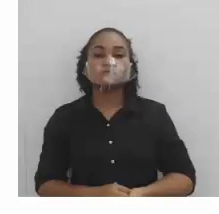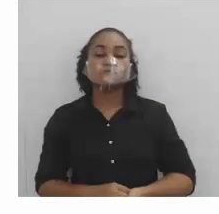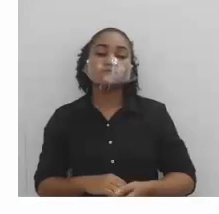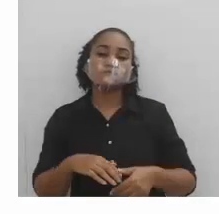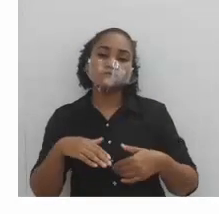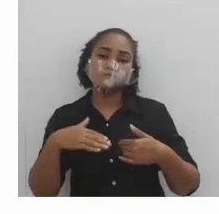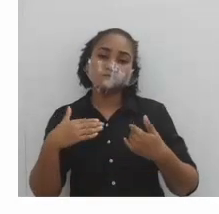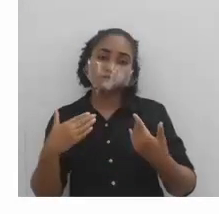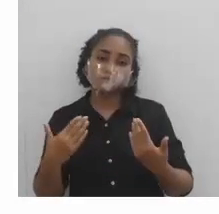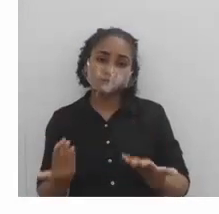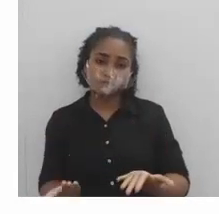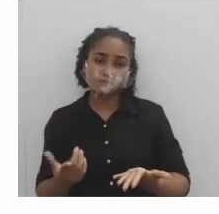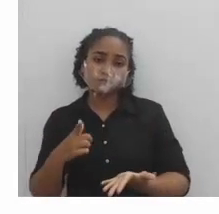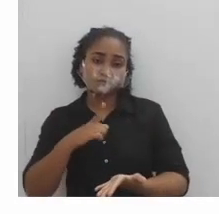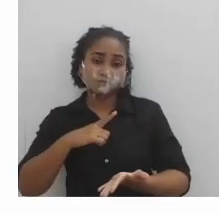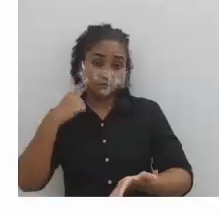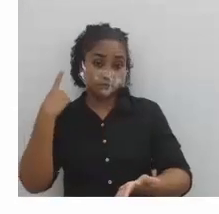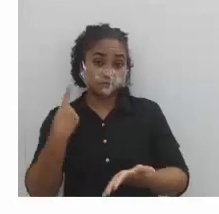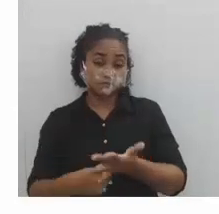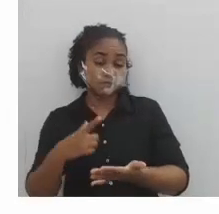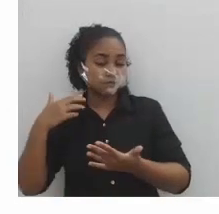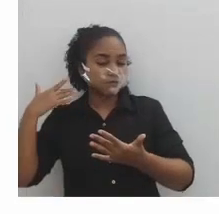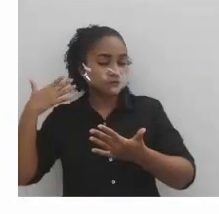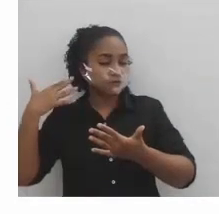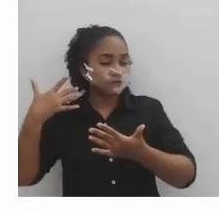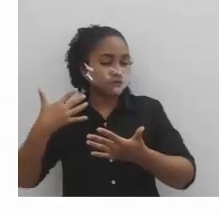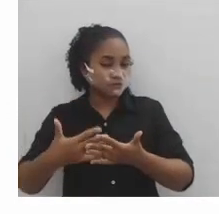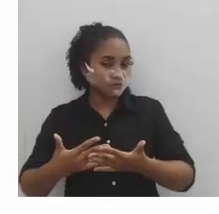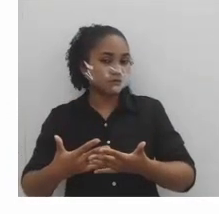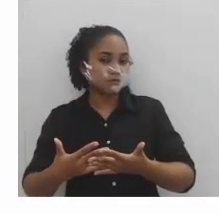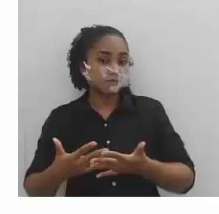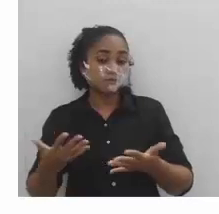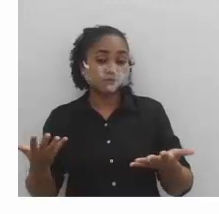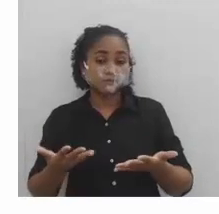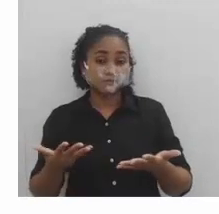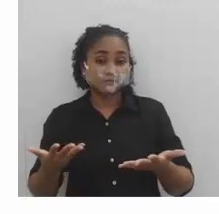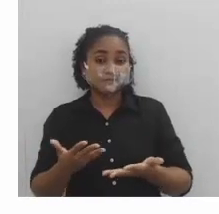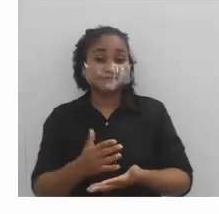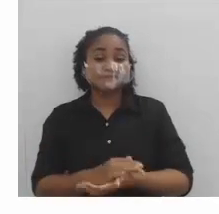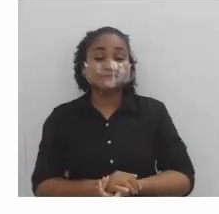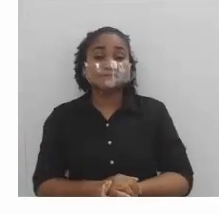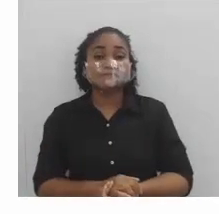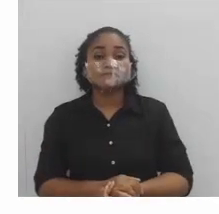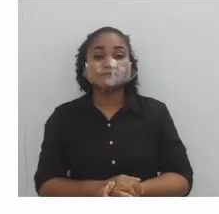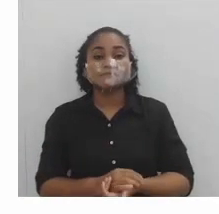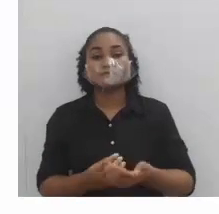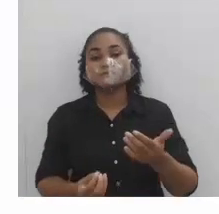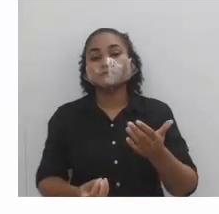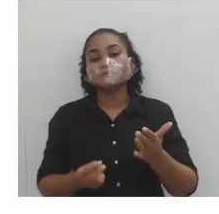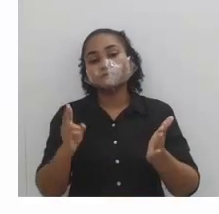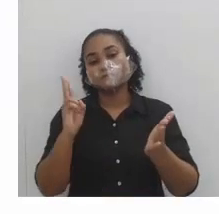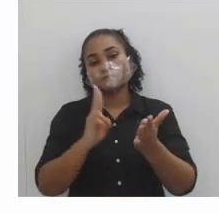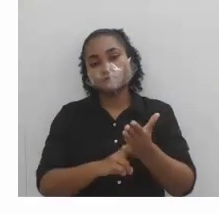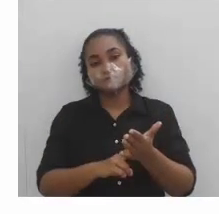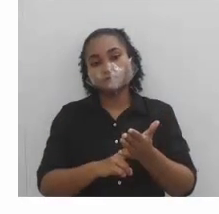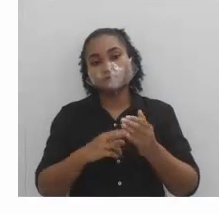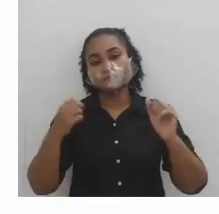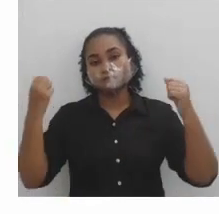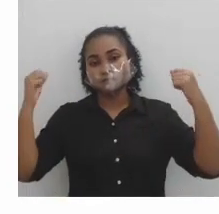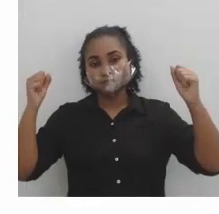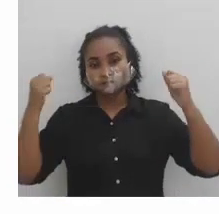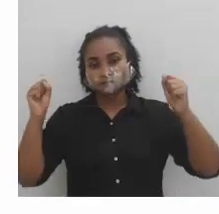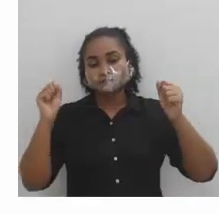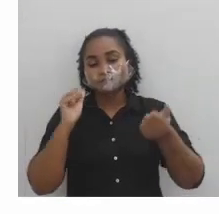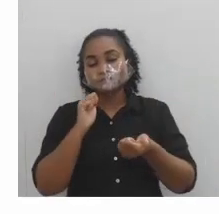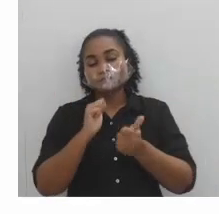Bem, existe um marco histórico contemporâneo que foi criado com a Carta Internacional de Educação Física e